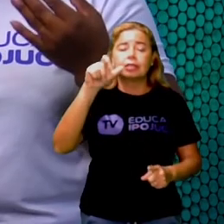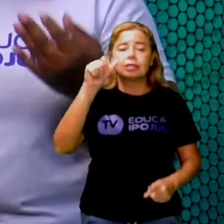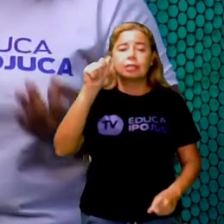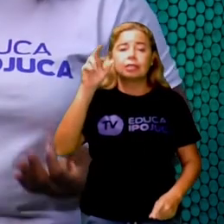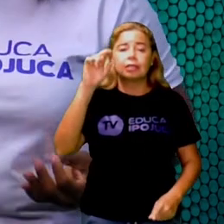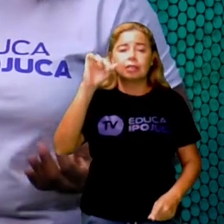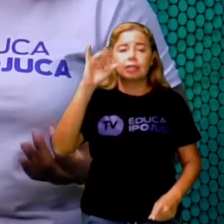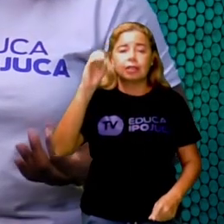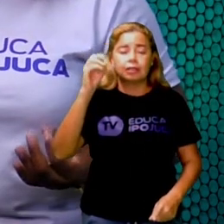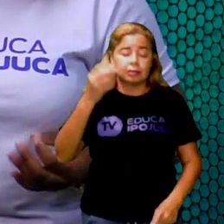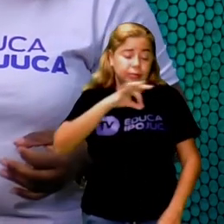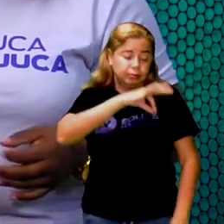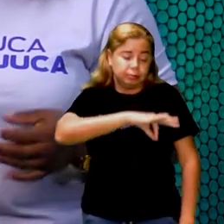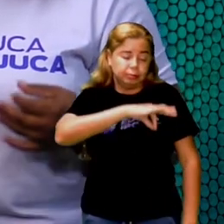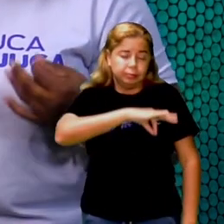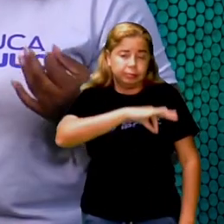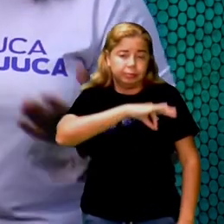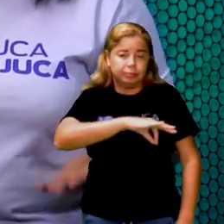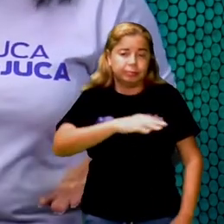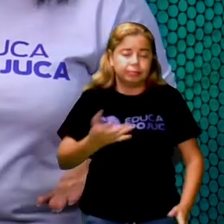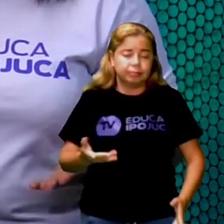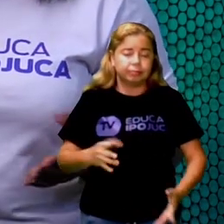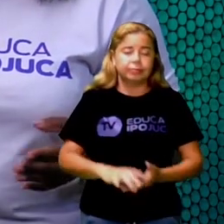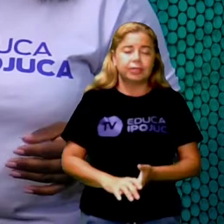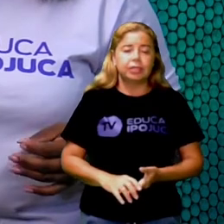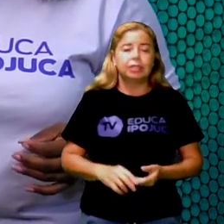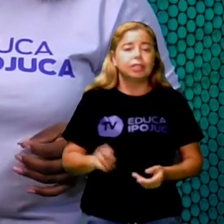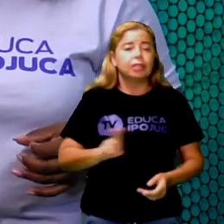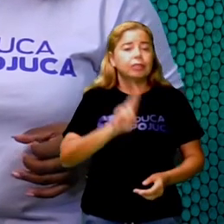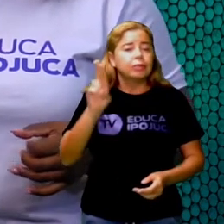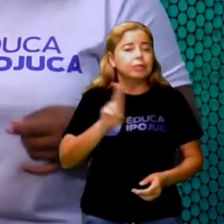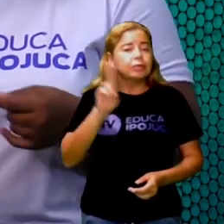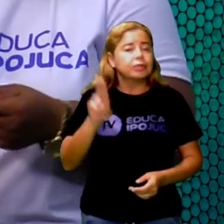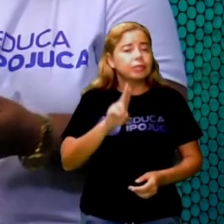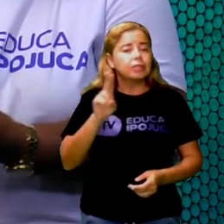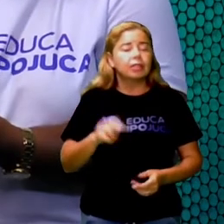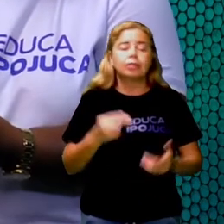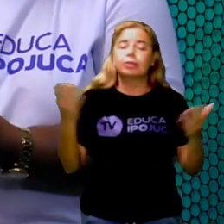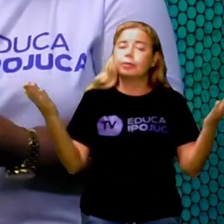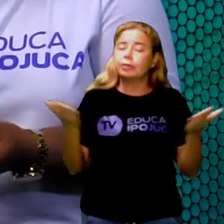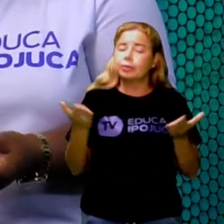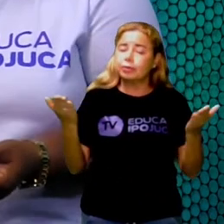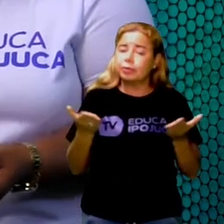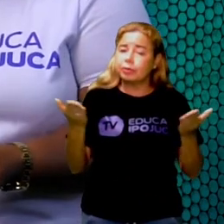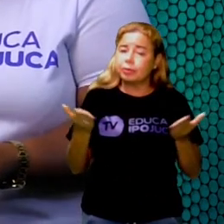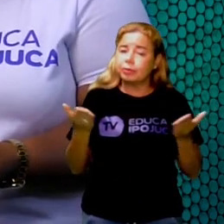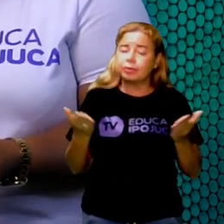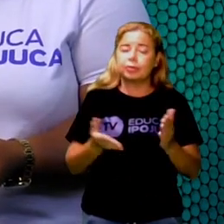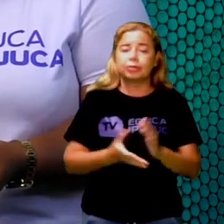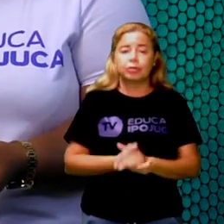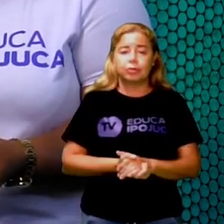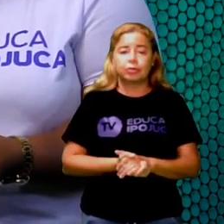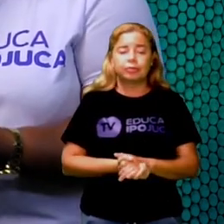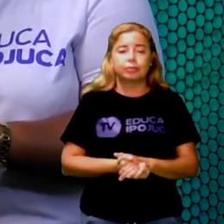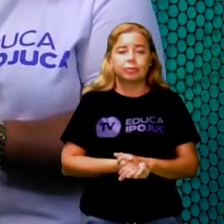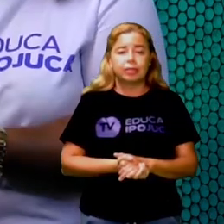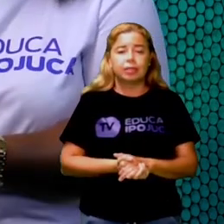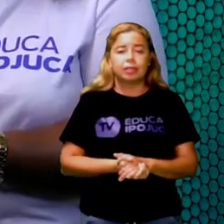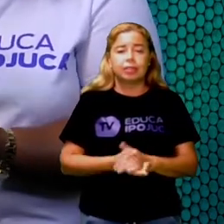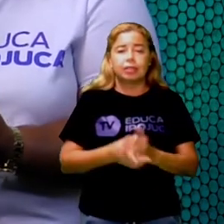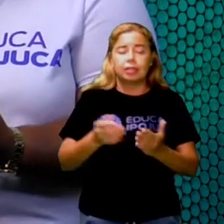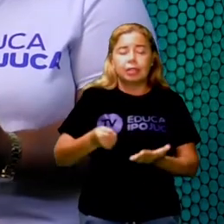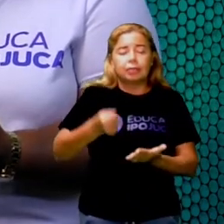hoje no sistema monetário, com relação ao pagamento, né,